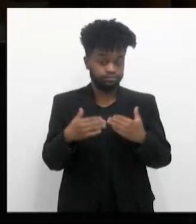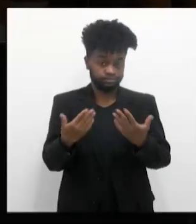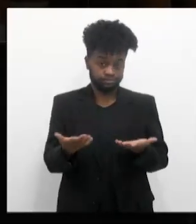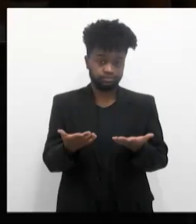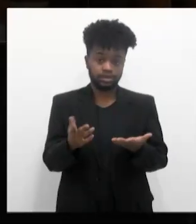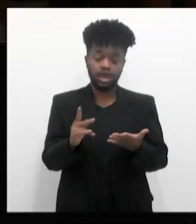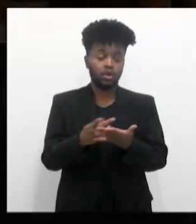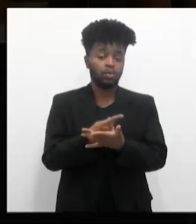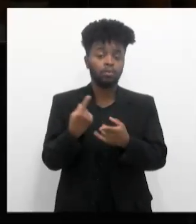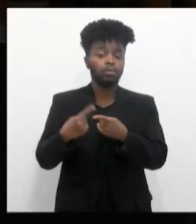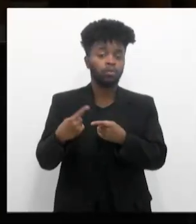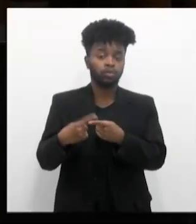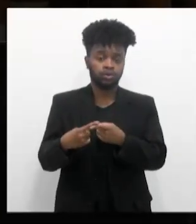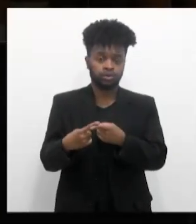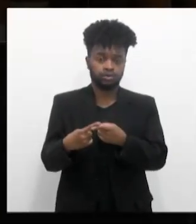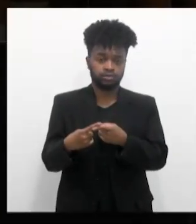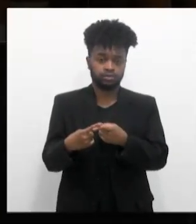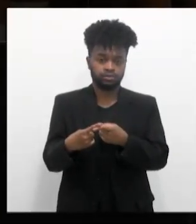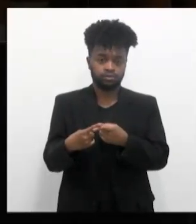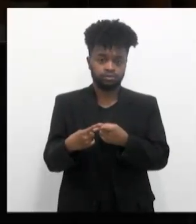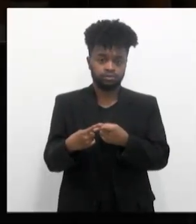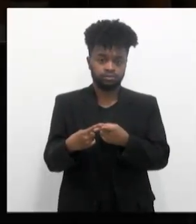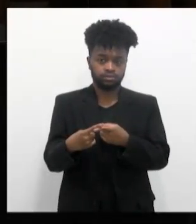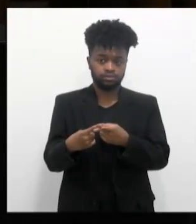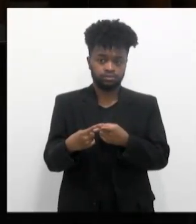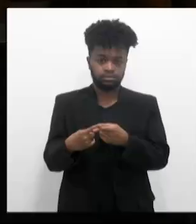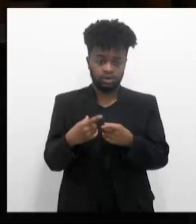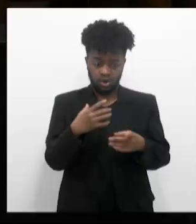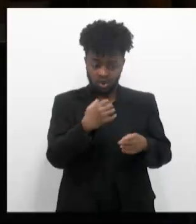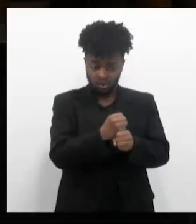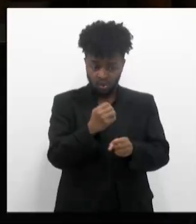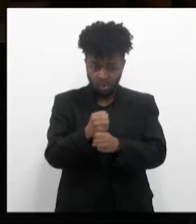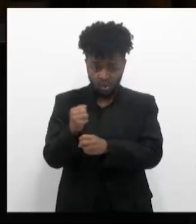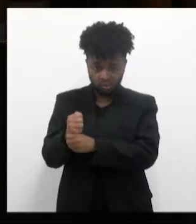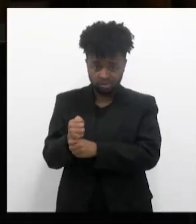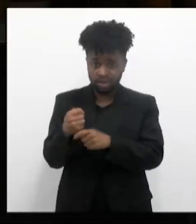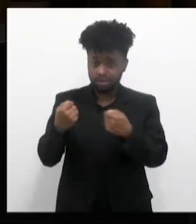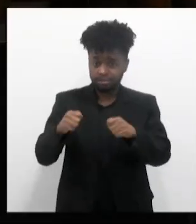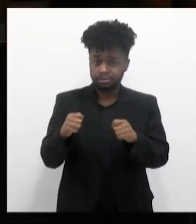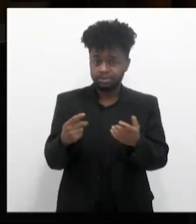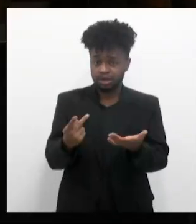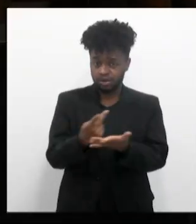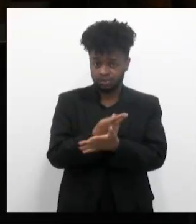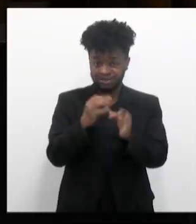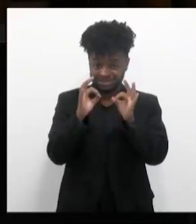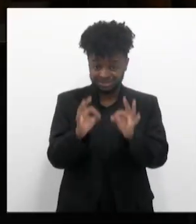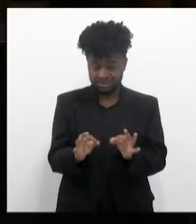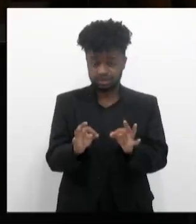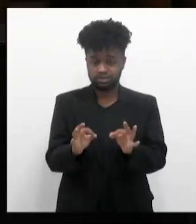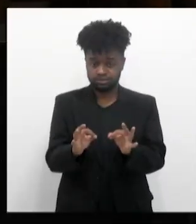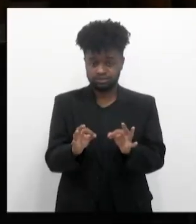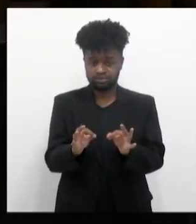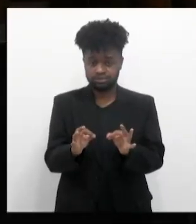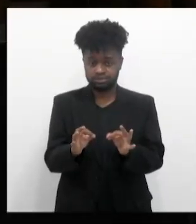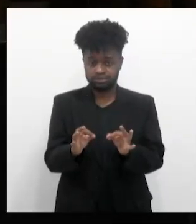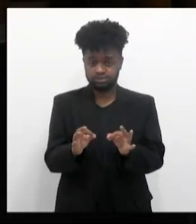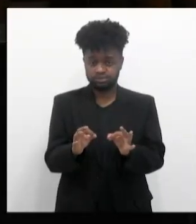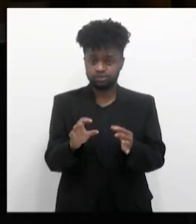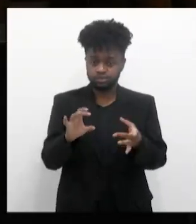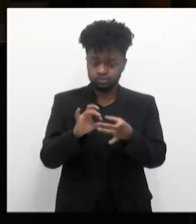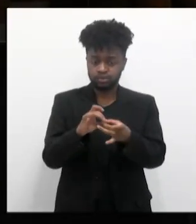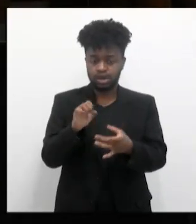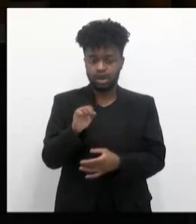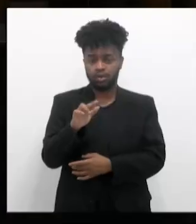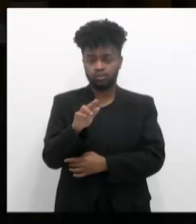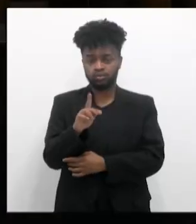aconteceu por quê? Essas contas deviam ser feitas corretamente, com